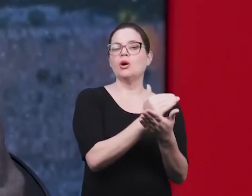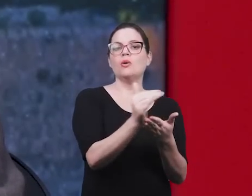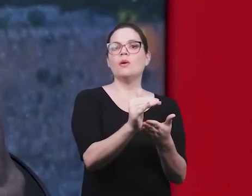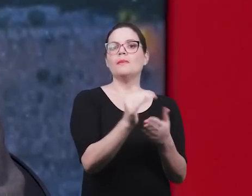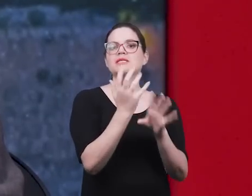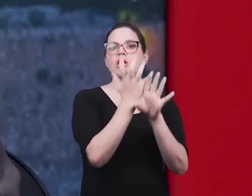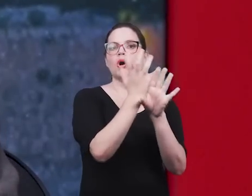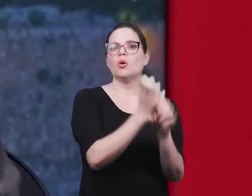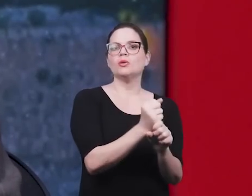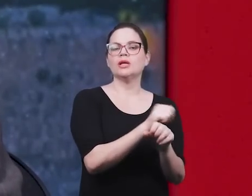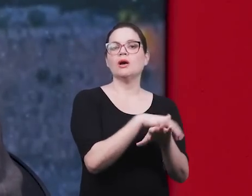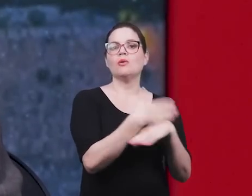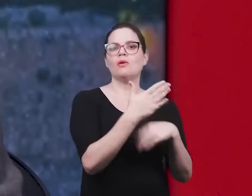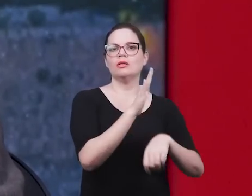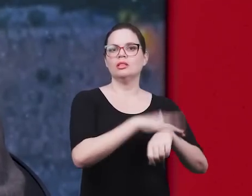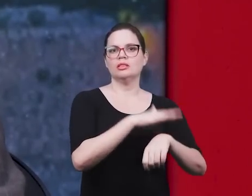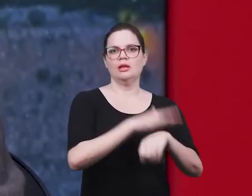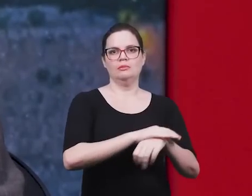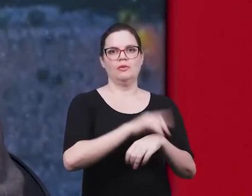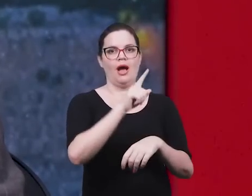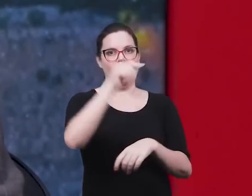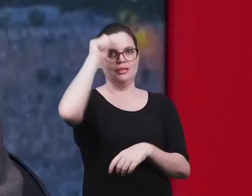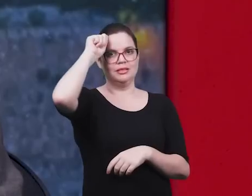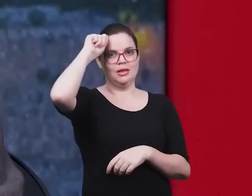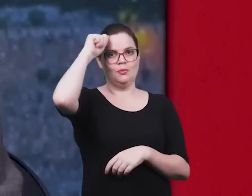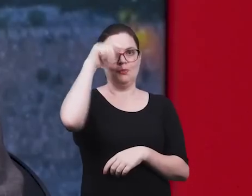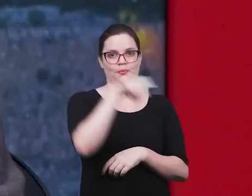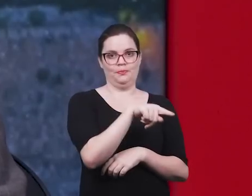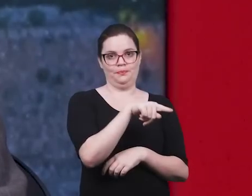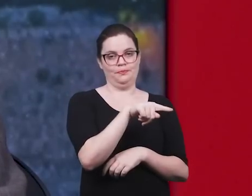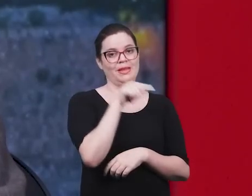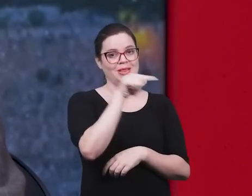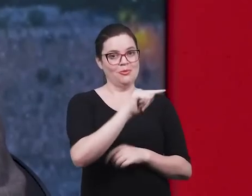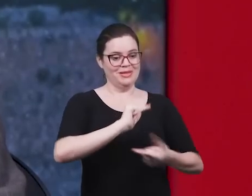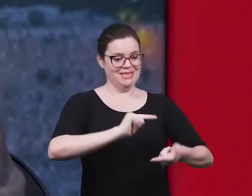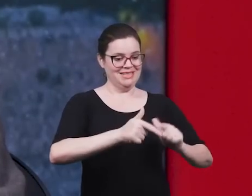Adão. Então, para Israel, nós estamos no ano